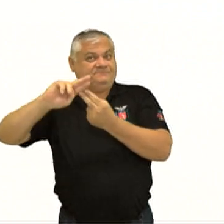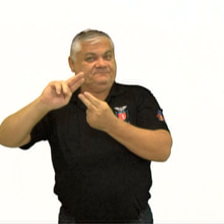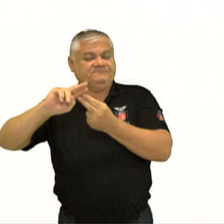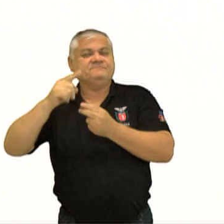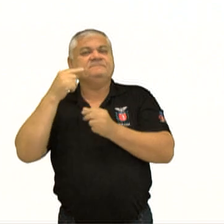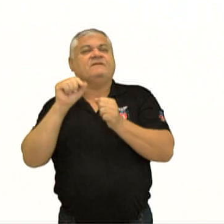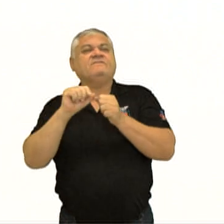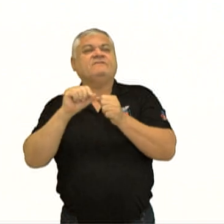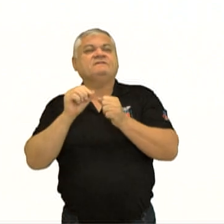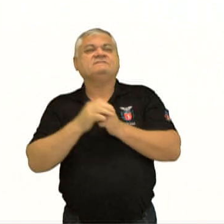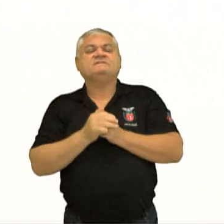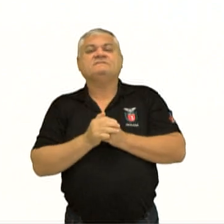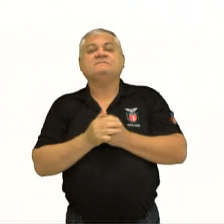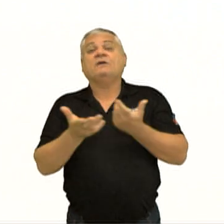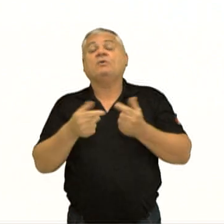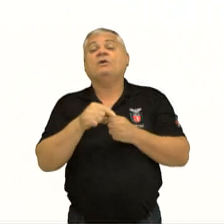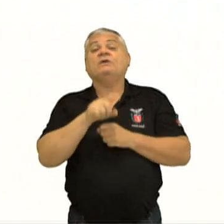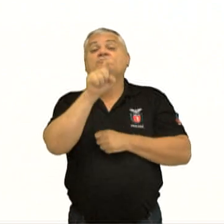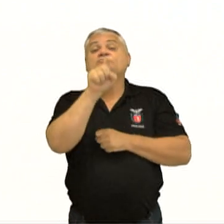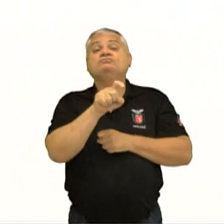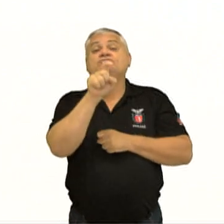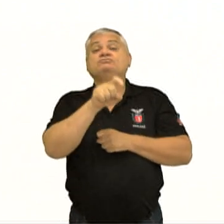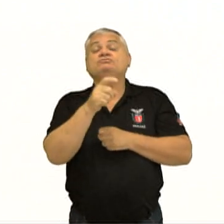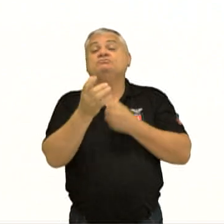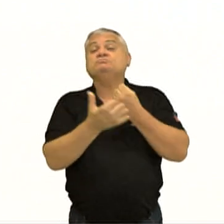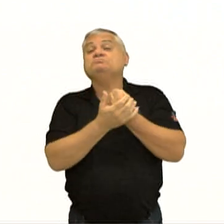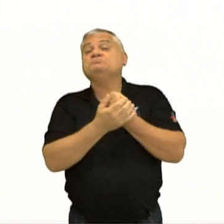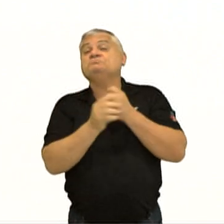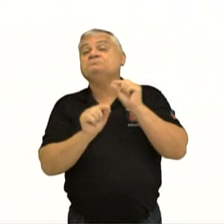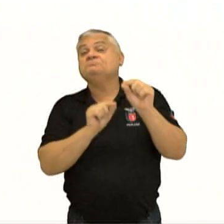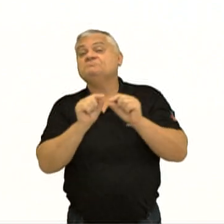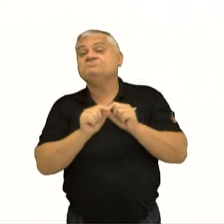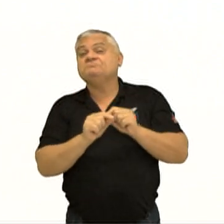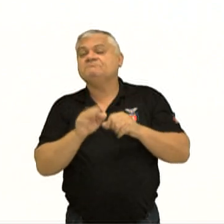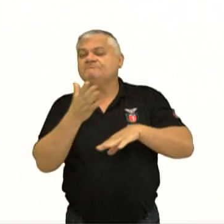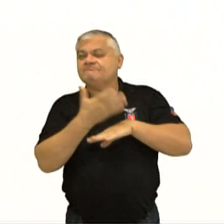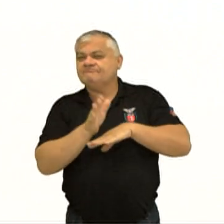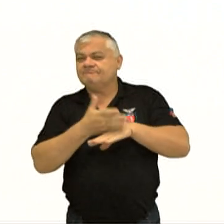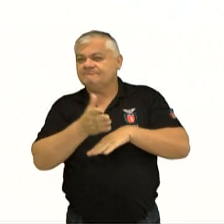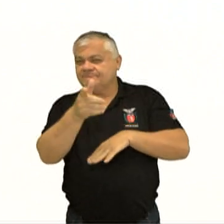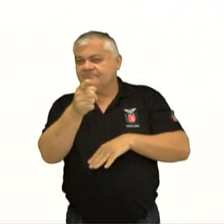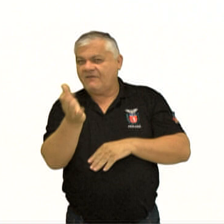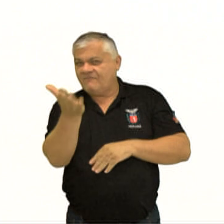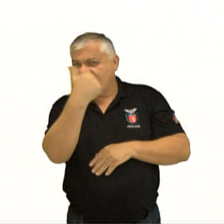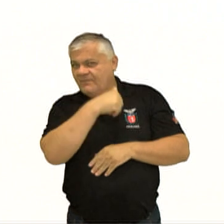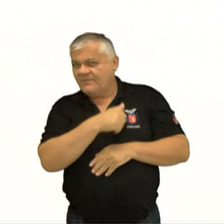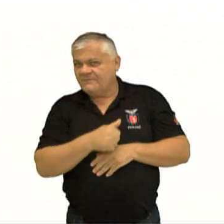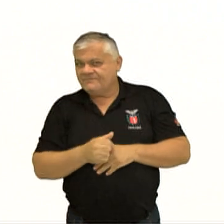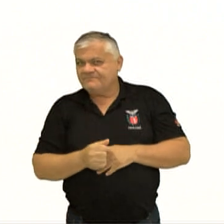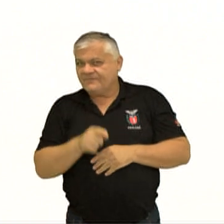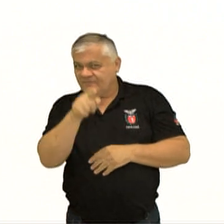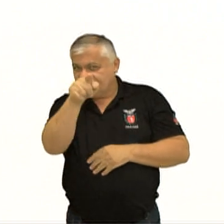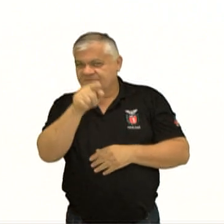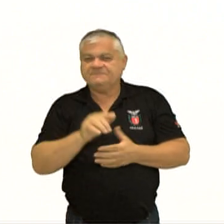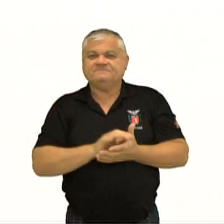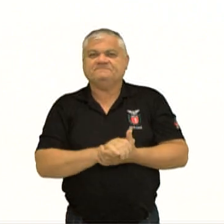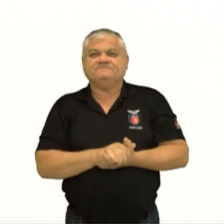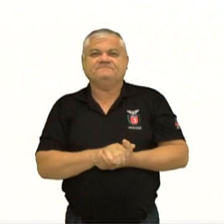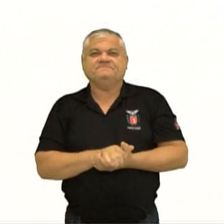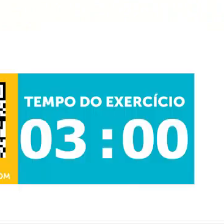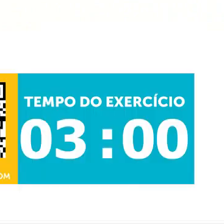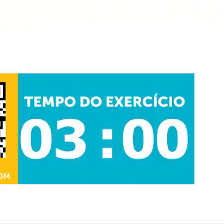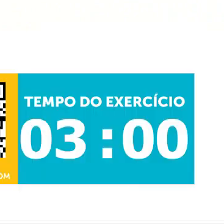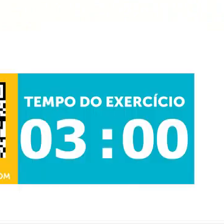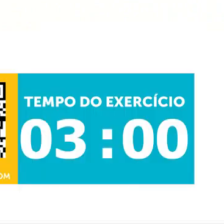você tem que fazer? Calcular o cosseno desse ângulo. Então, vamos lá, gente? A nossa prática agora é com vocês.